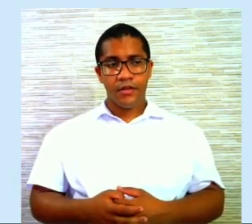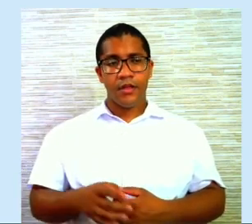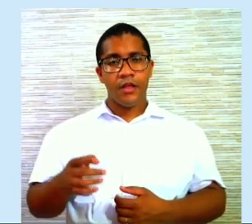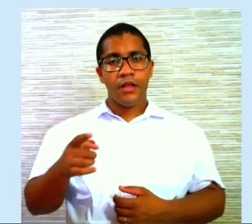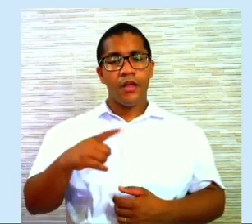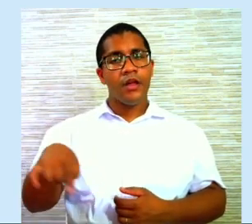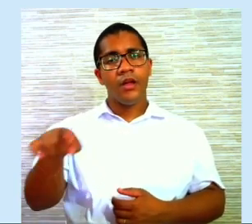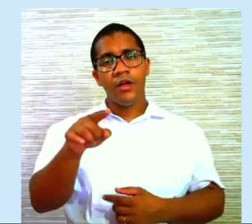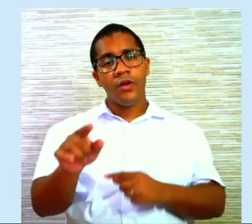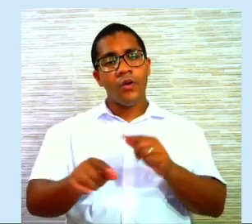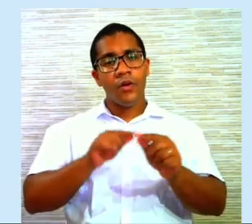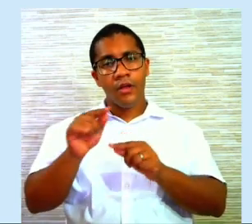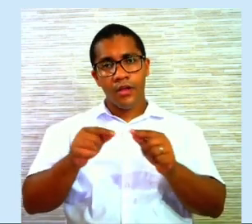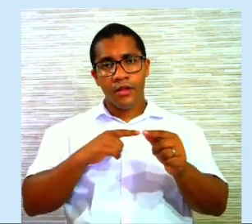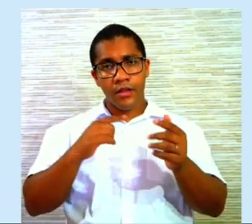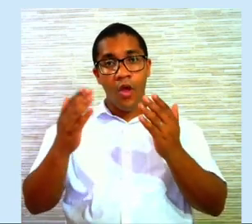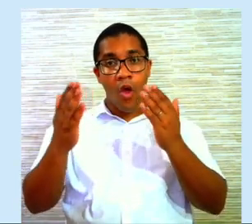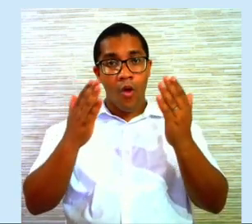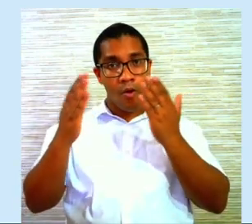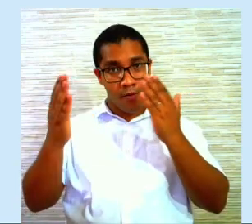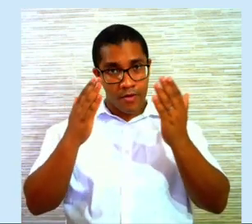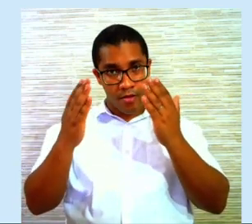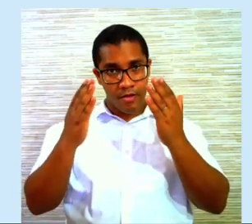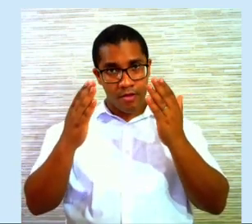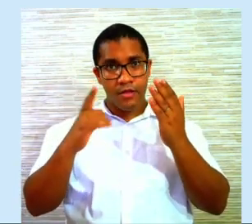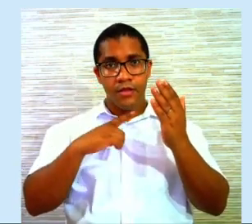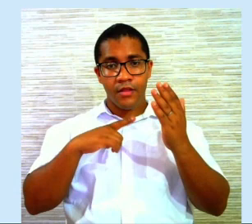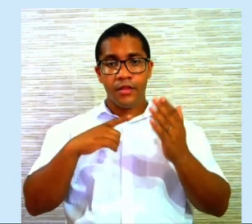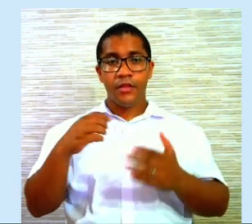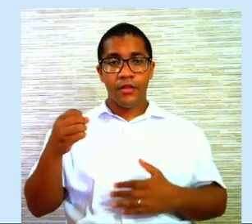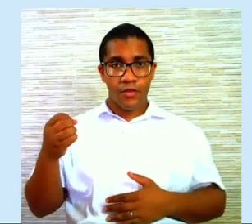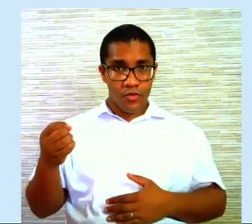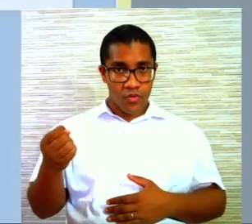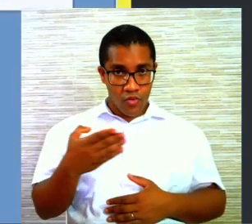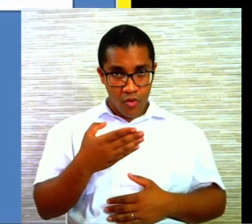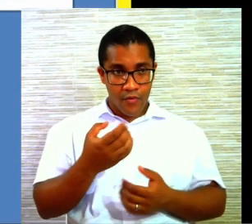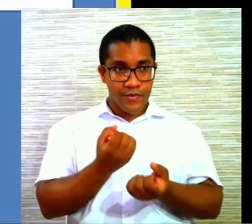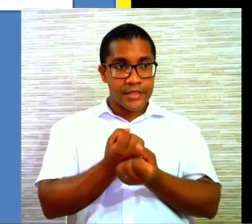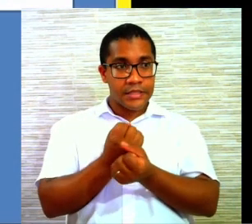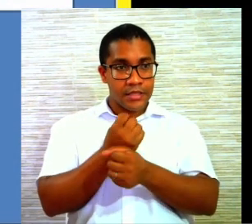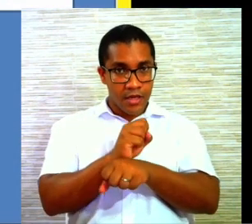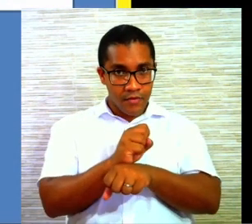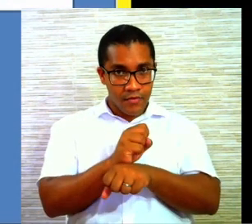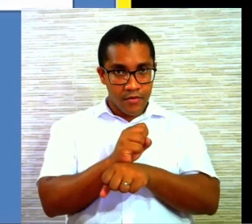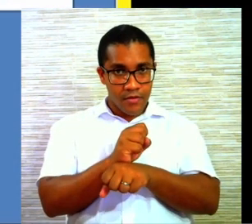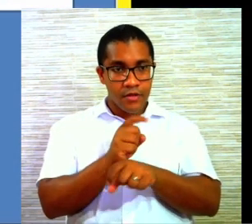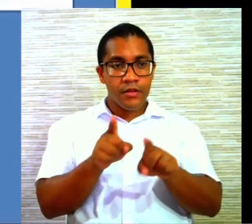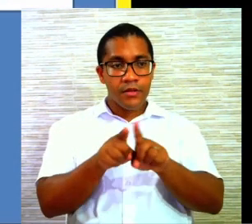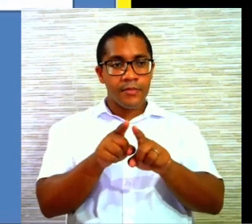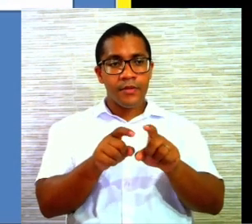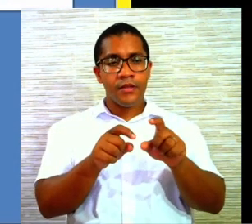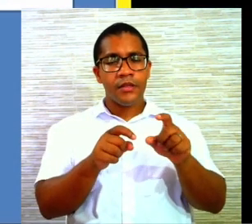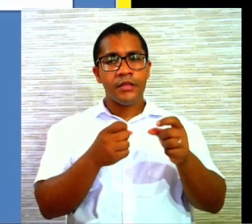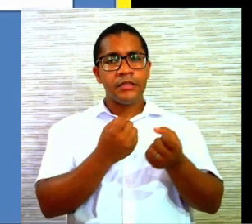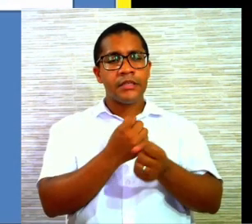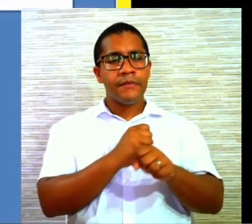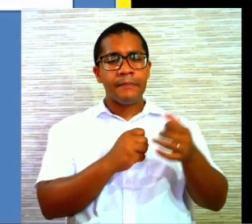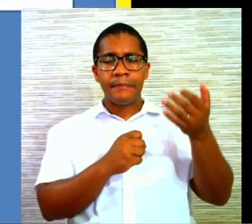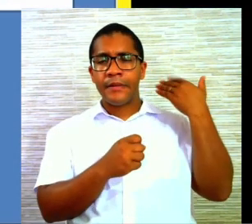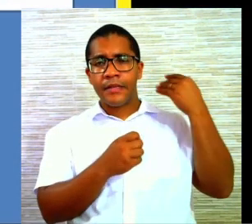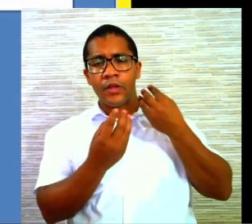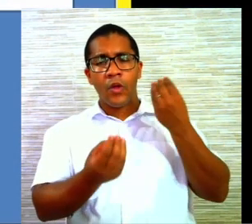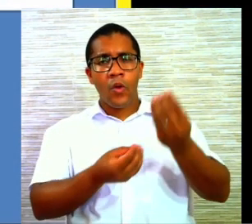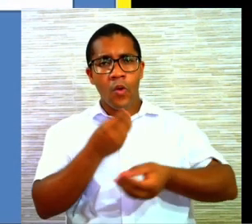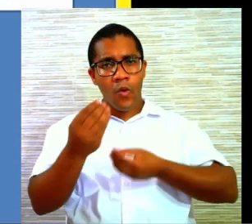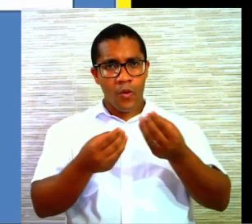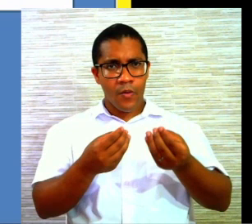Então, nós temos aí a comparação entre a nova escravidão e o antigo sistema. Então,